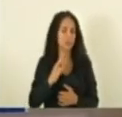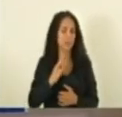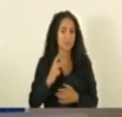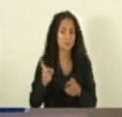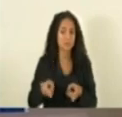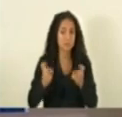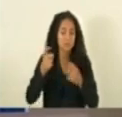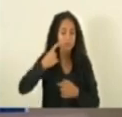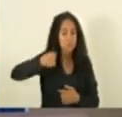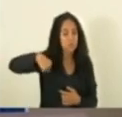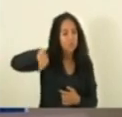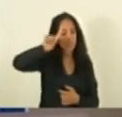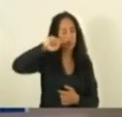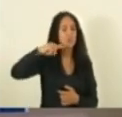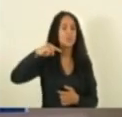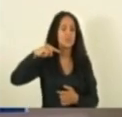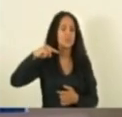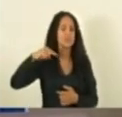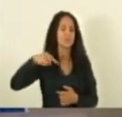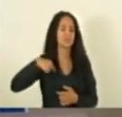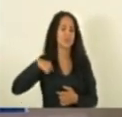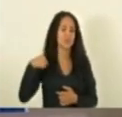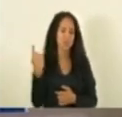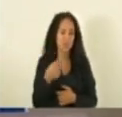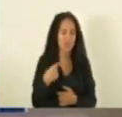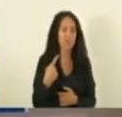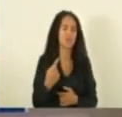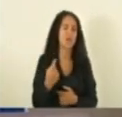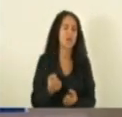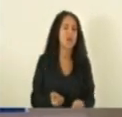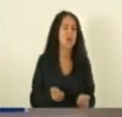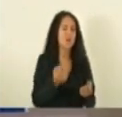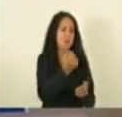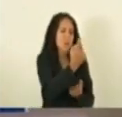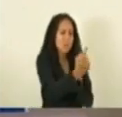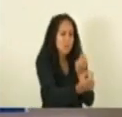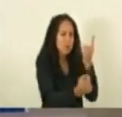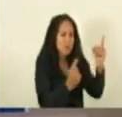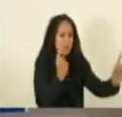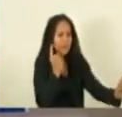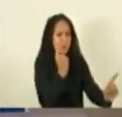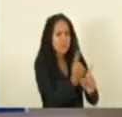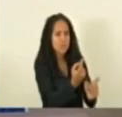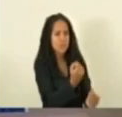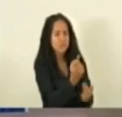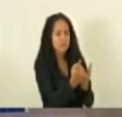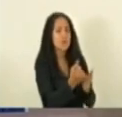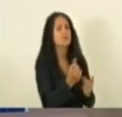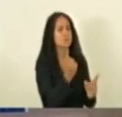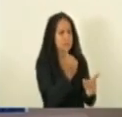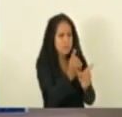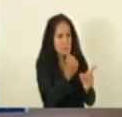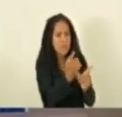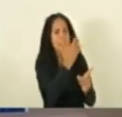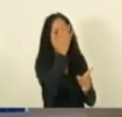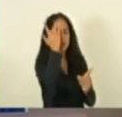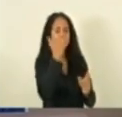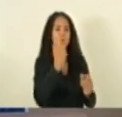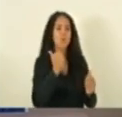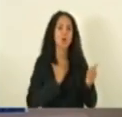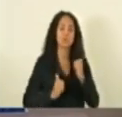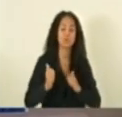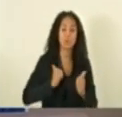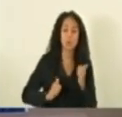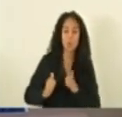nós todos, é muito raro você encontrar uma pessoa que não esteja ansiosa, que não